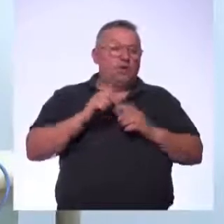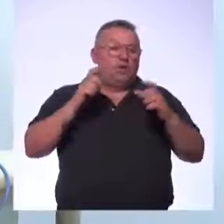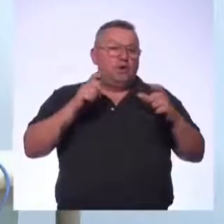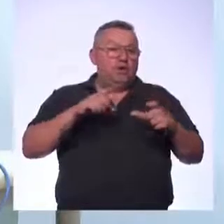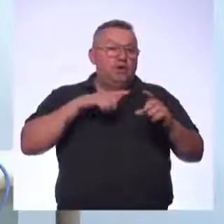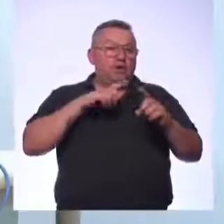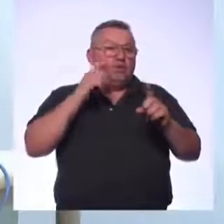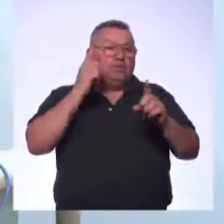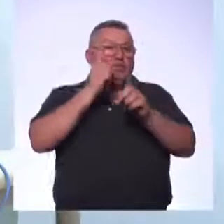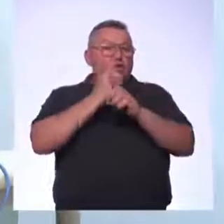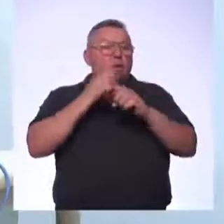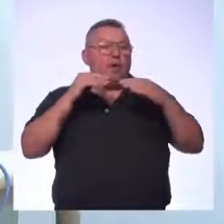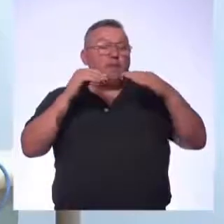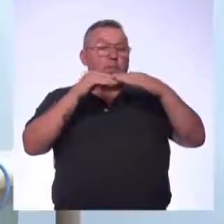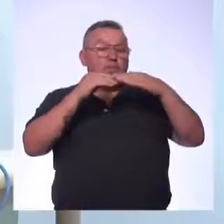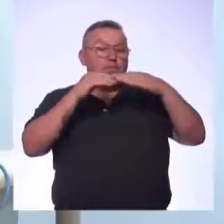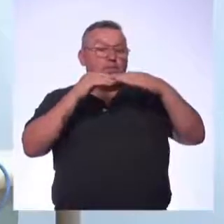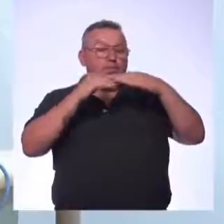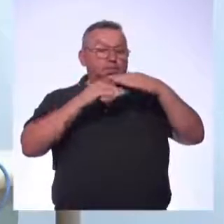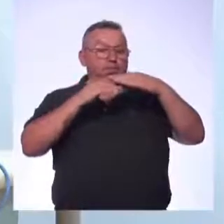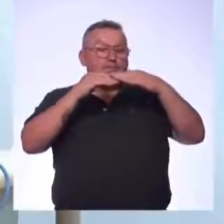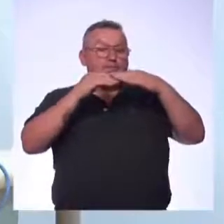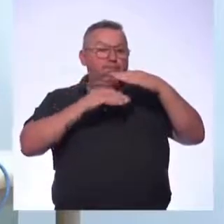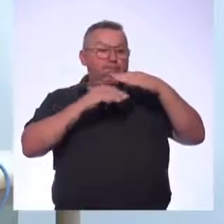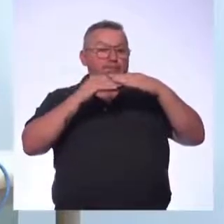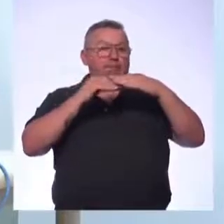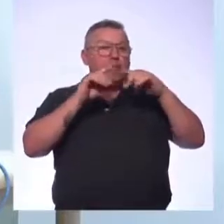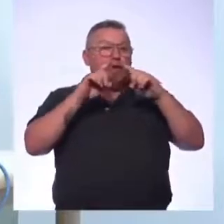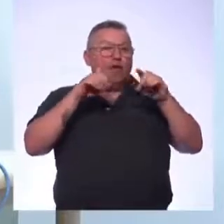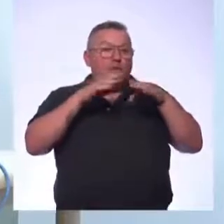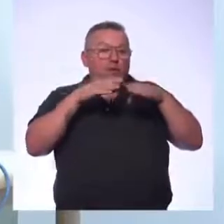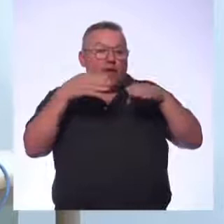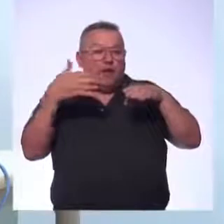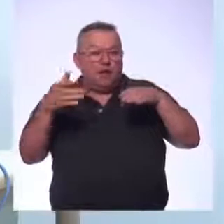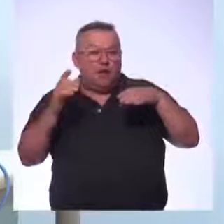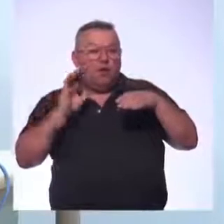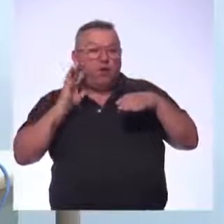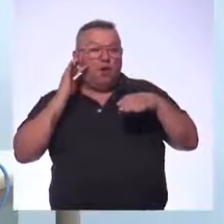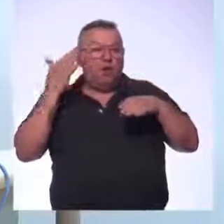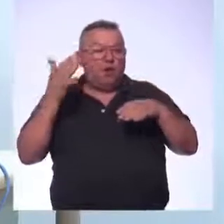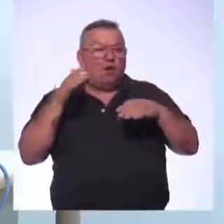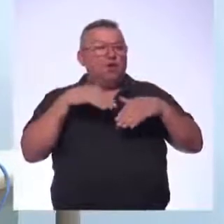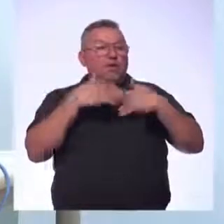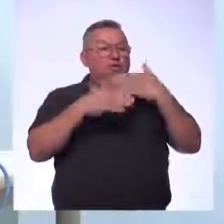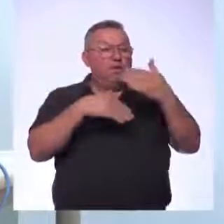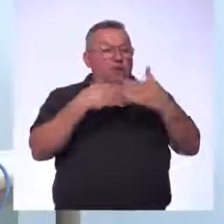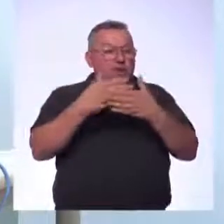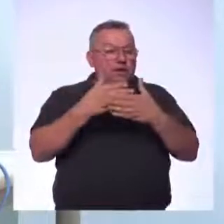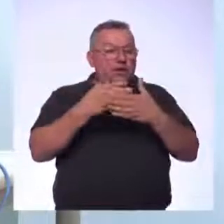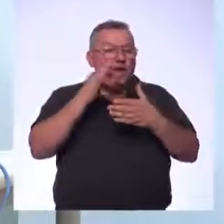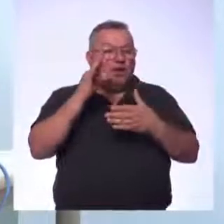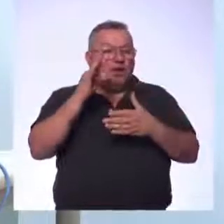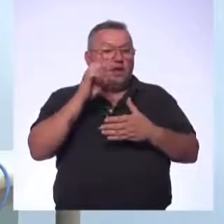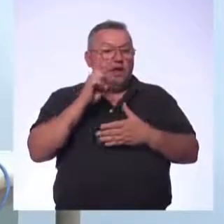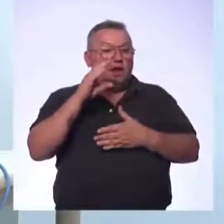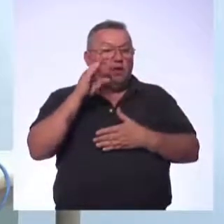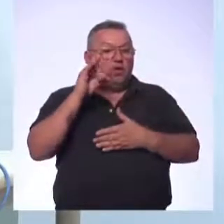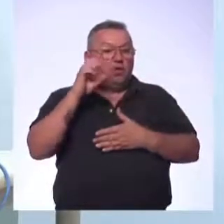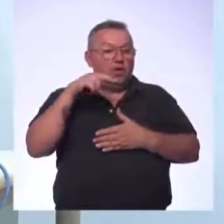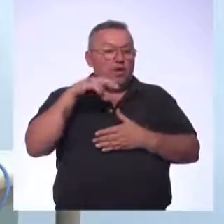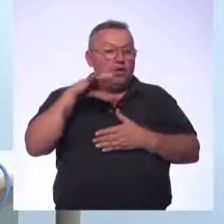onde há encontro de placas tectônicas. Então, nas laterais das placas é o que acontece esse processo de tectonismo e